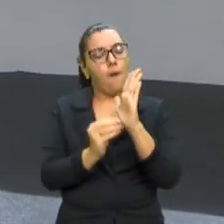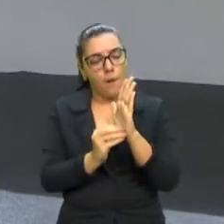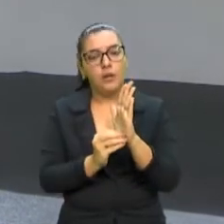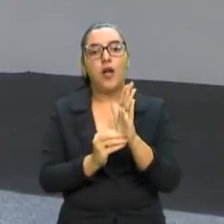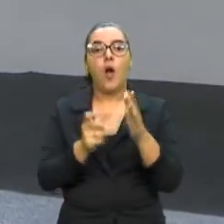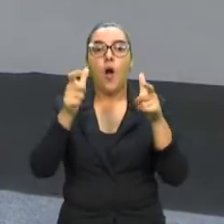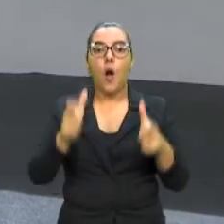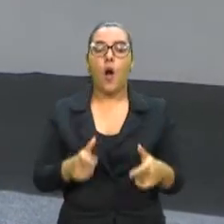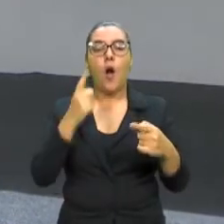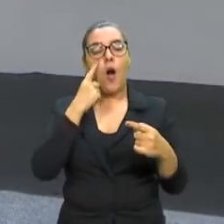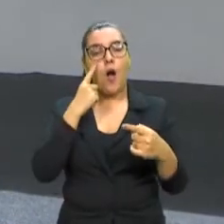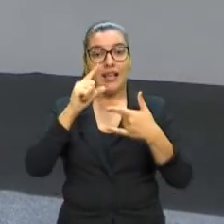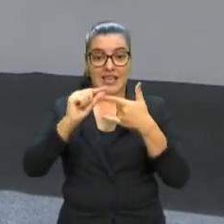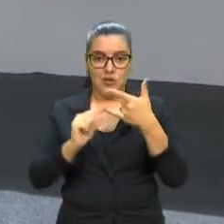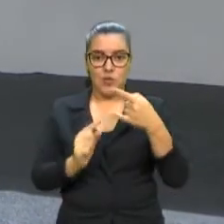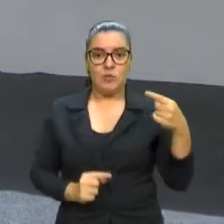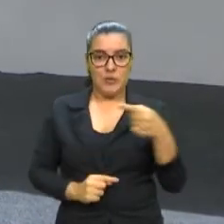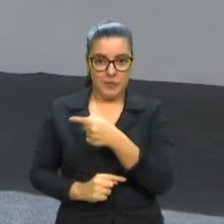nosso canal no YouTube,